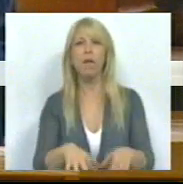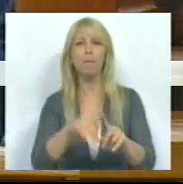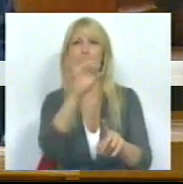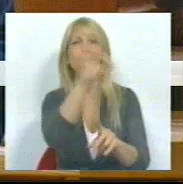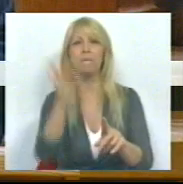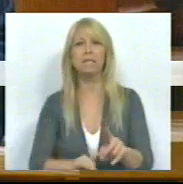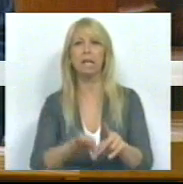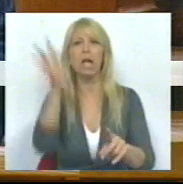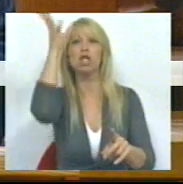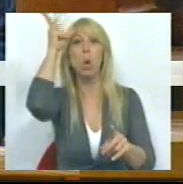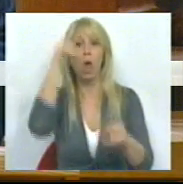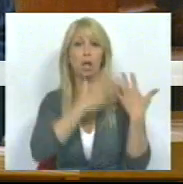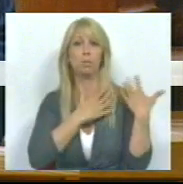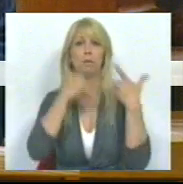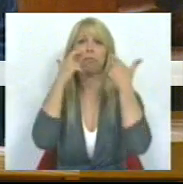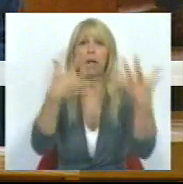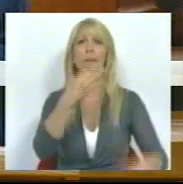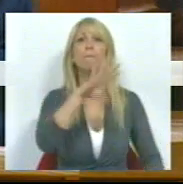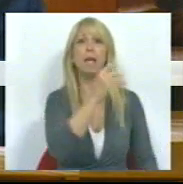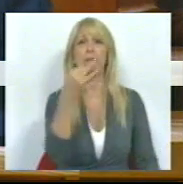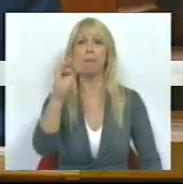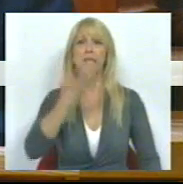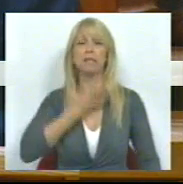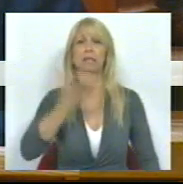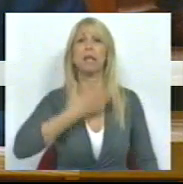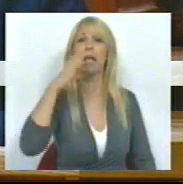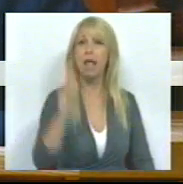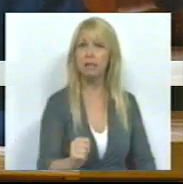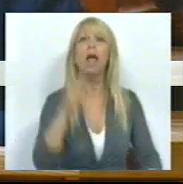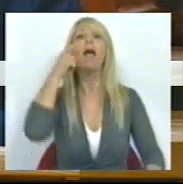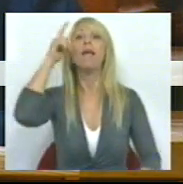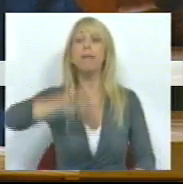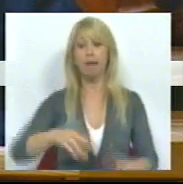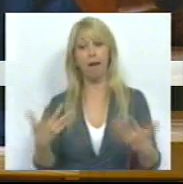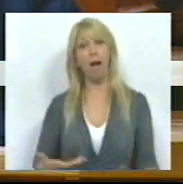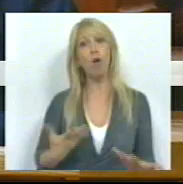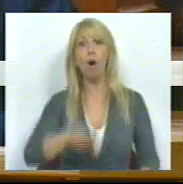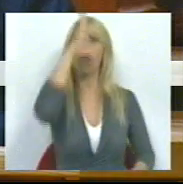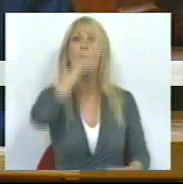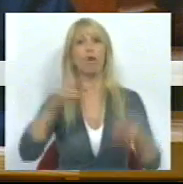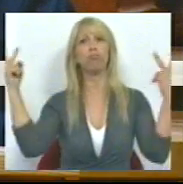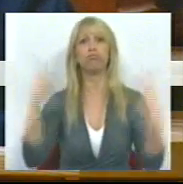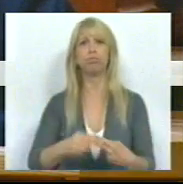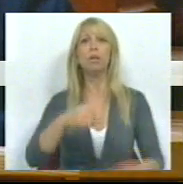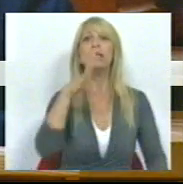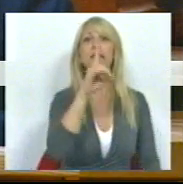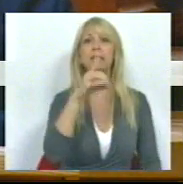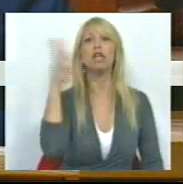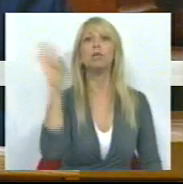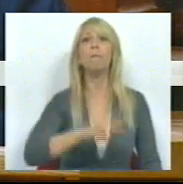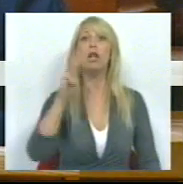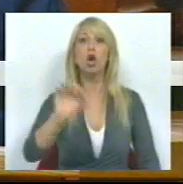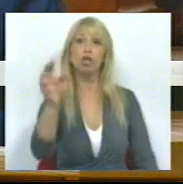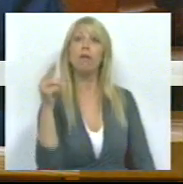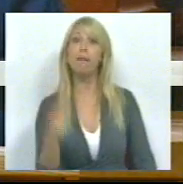leiteiras, da responsabilidade de PS, PSD, CDS e a quem o atual Governo cortou 16 milhões de euros que